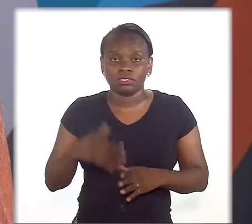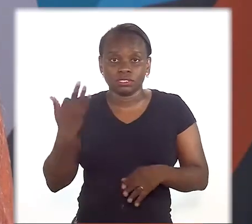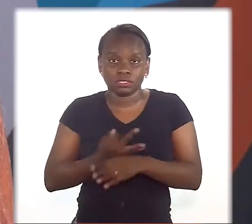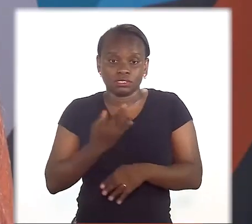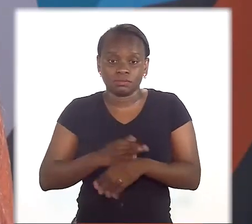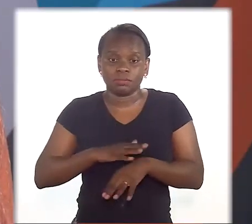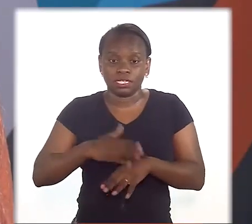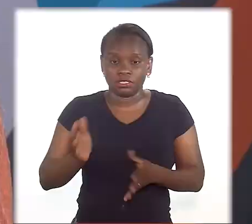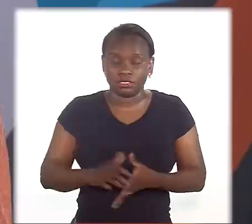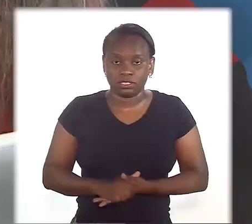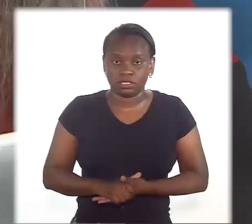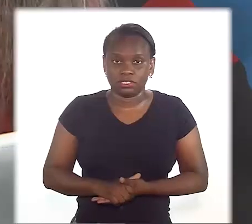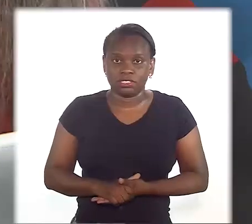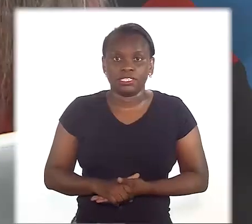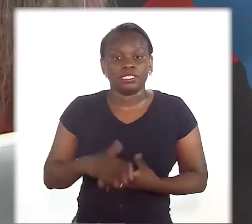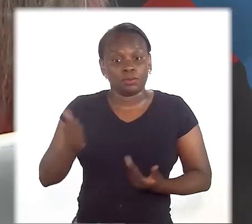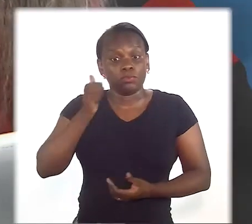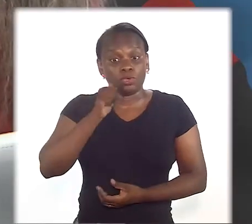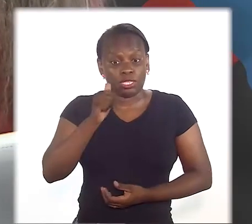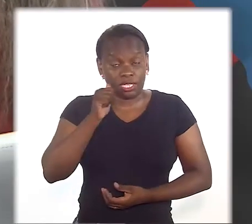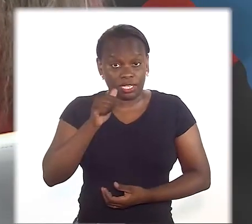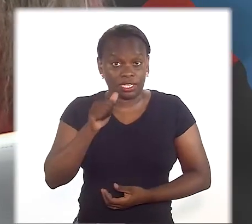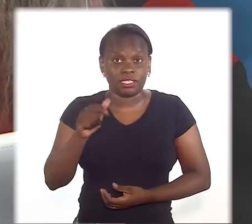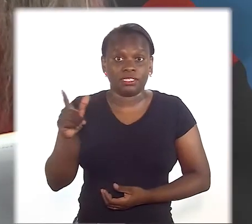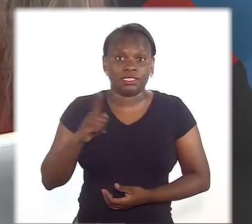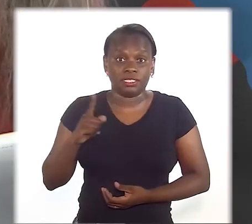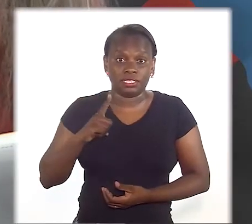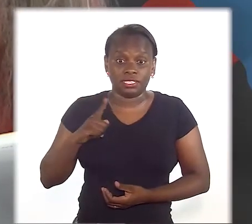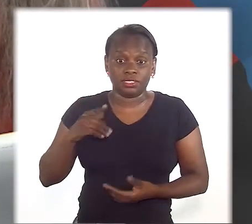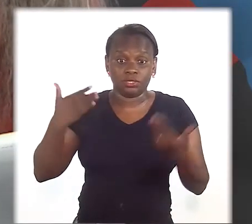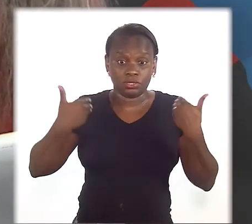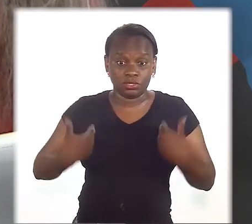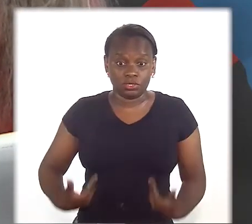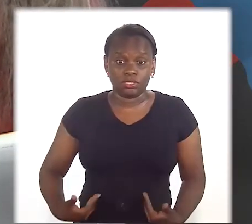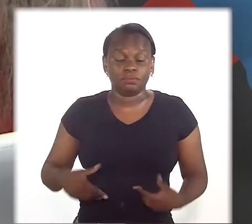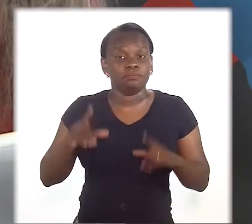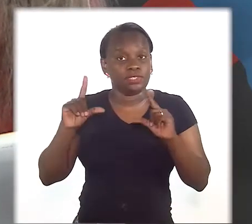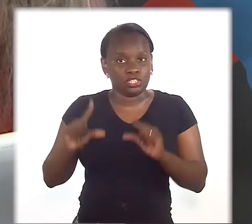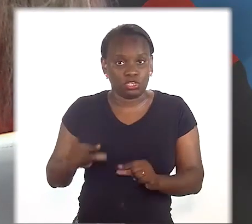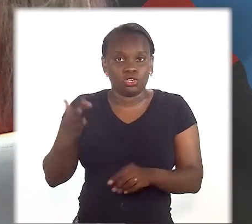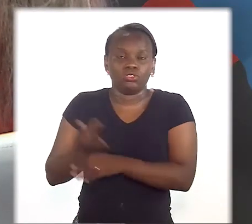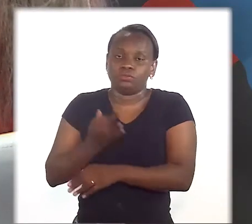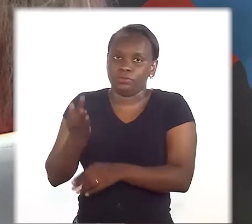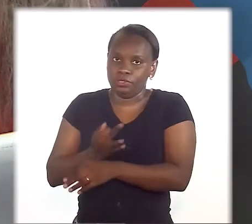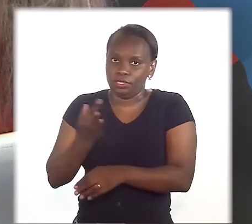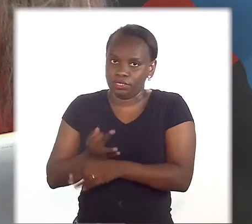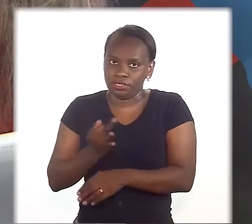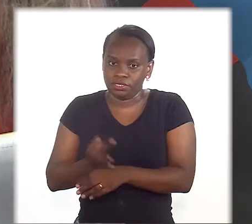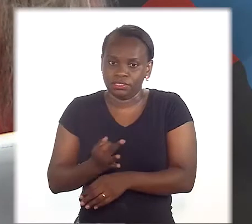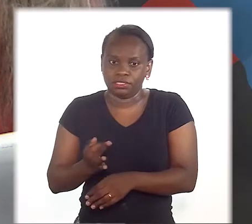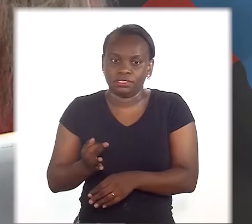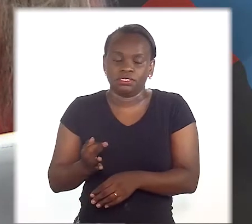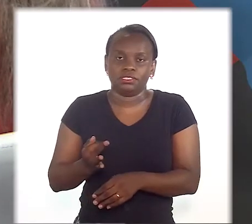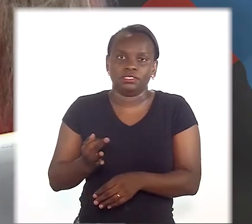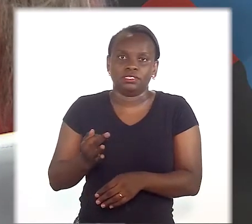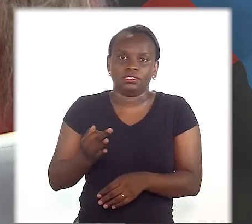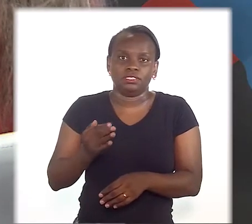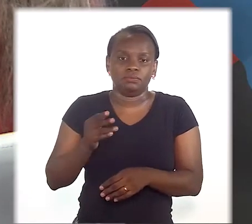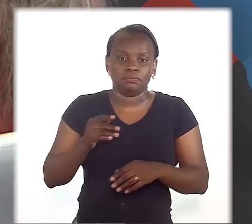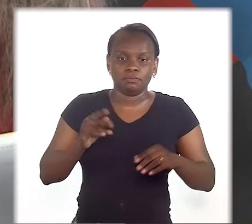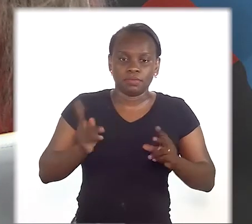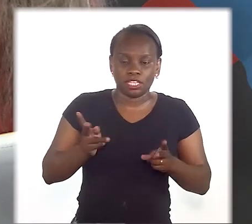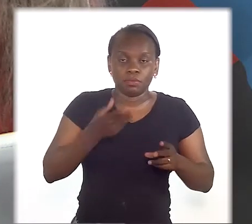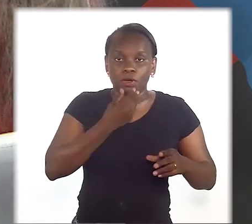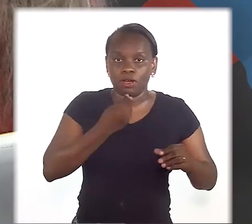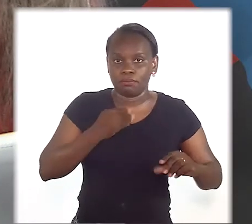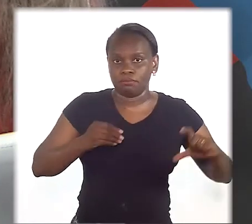masculino que é? olha, a mulher ela tem uma capacidade menor de suportar a